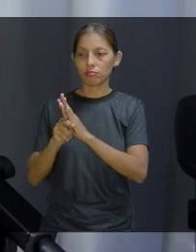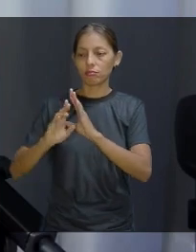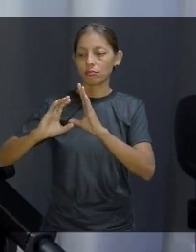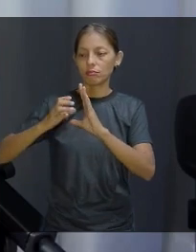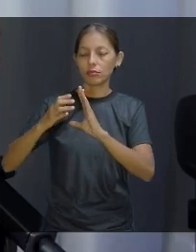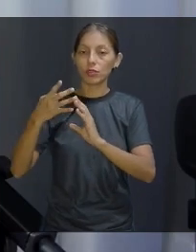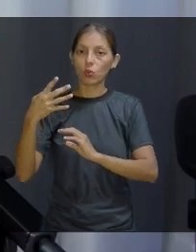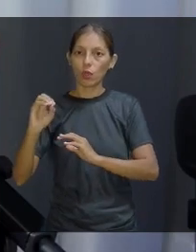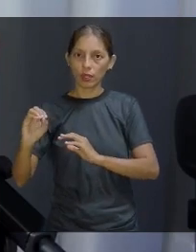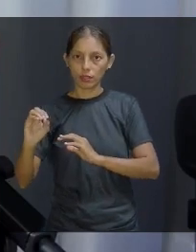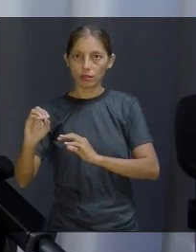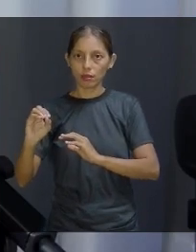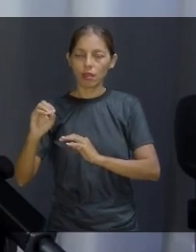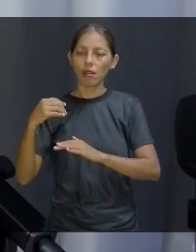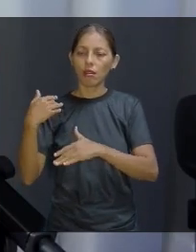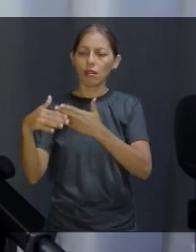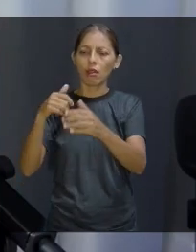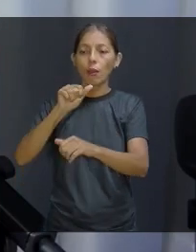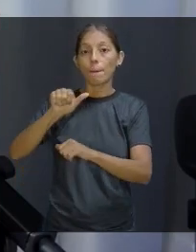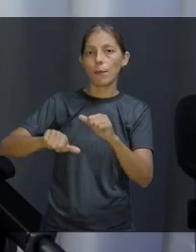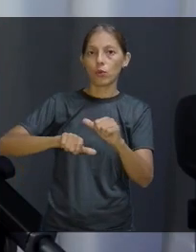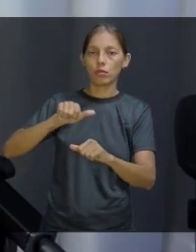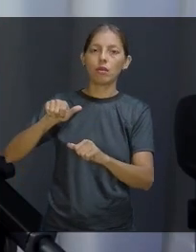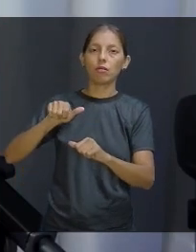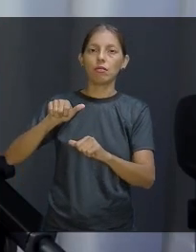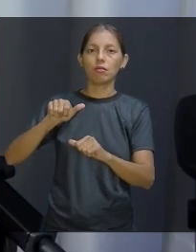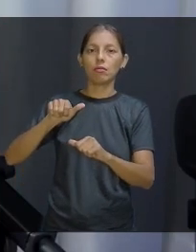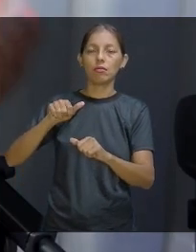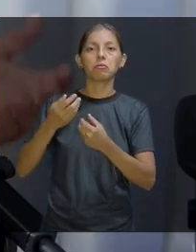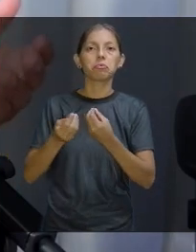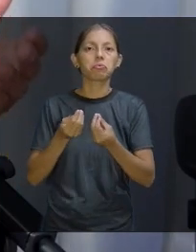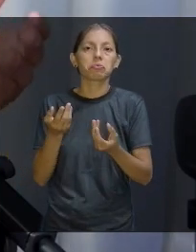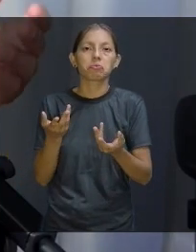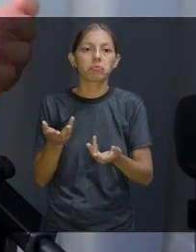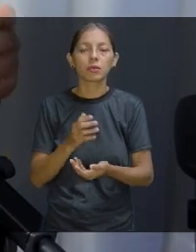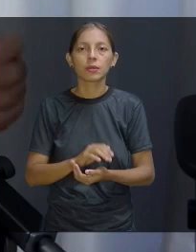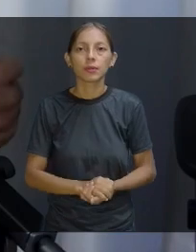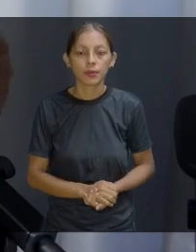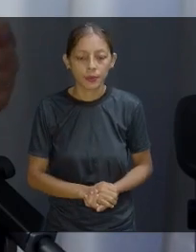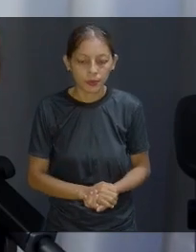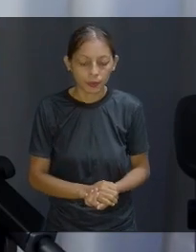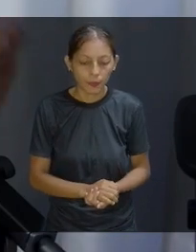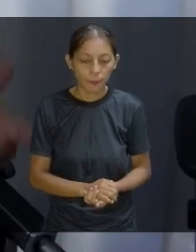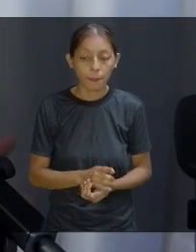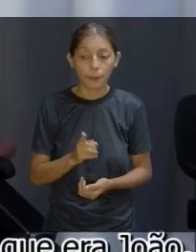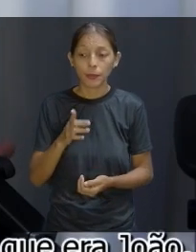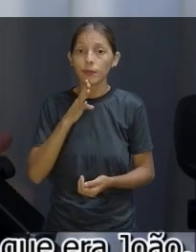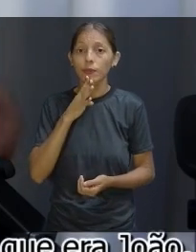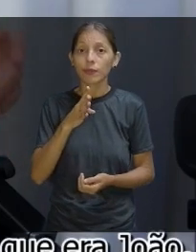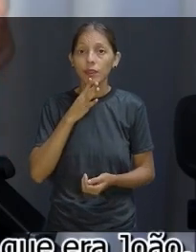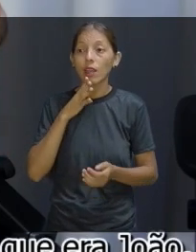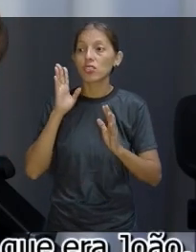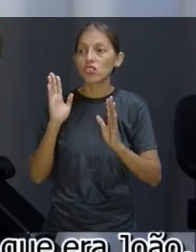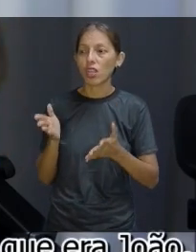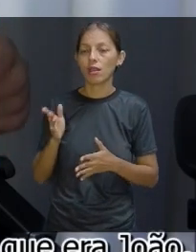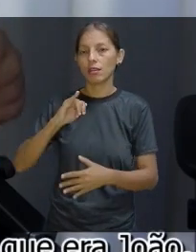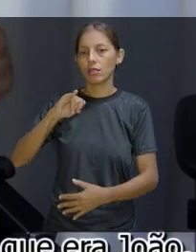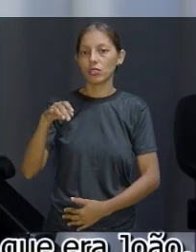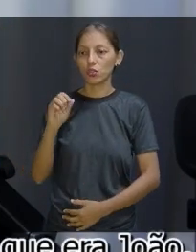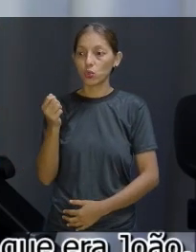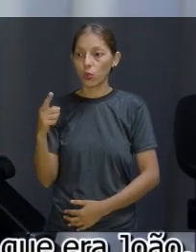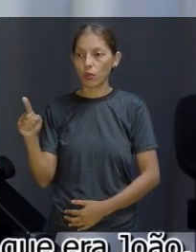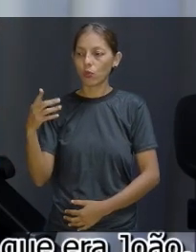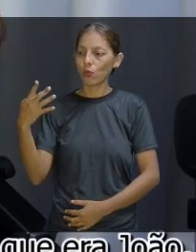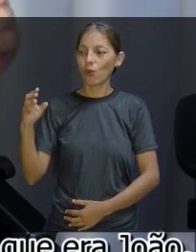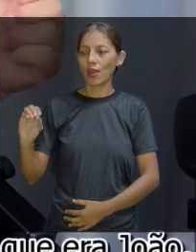mudou de partido naquela janela que abriu. E ele era conhecido já como o João 40. Quando ele mudou para o